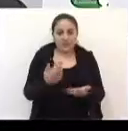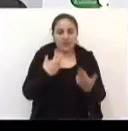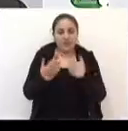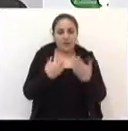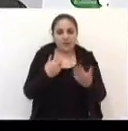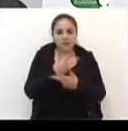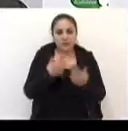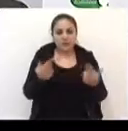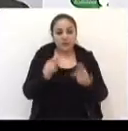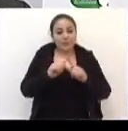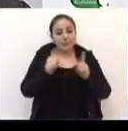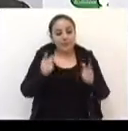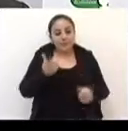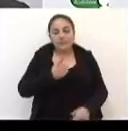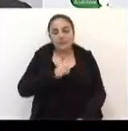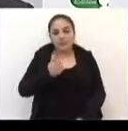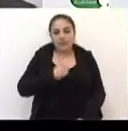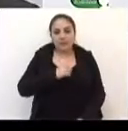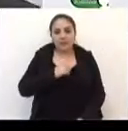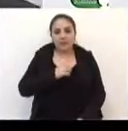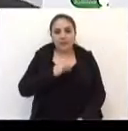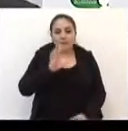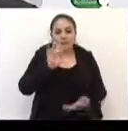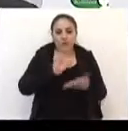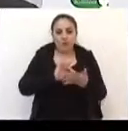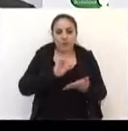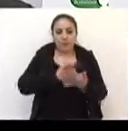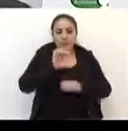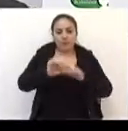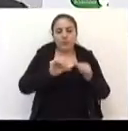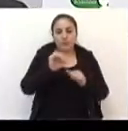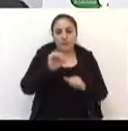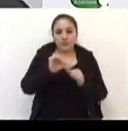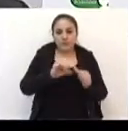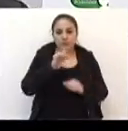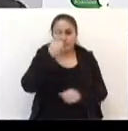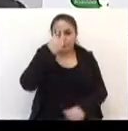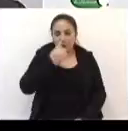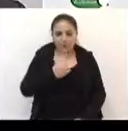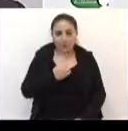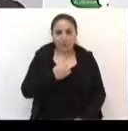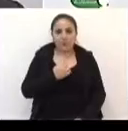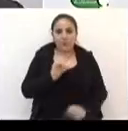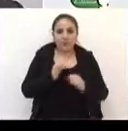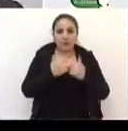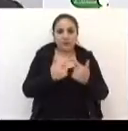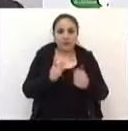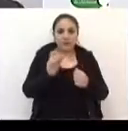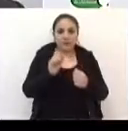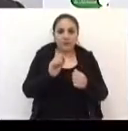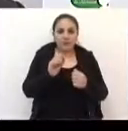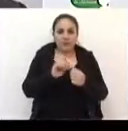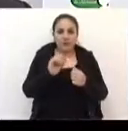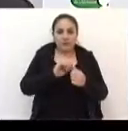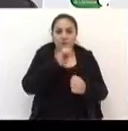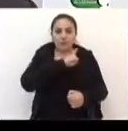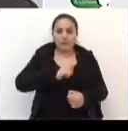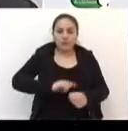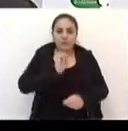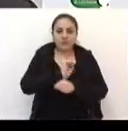situação, mas passa efetivamente por uma mudança no perfil da ação comandada pelo governo do estado do Rio Grande do